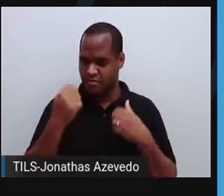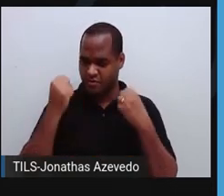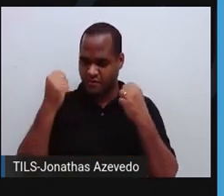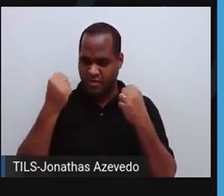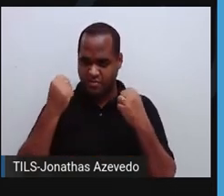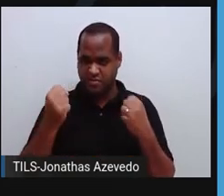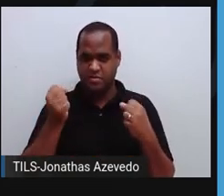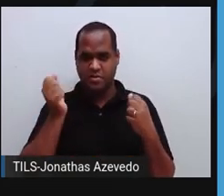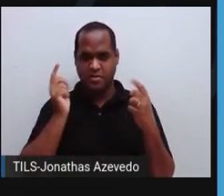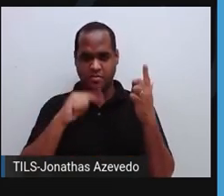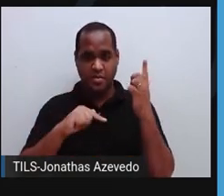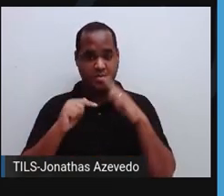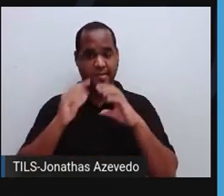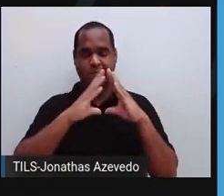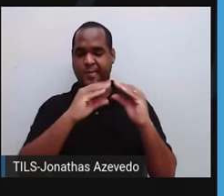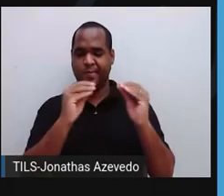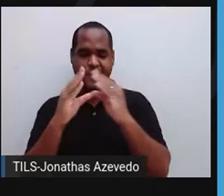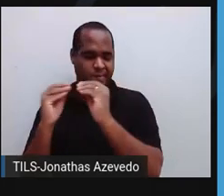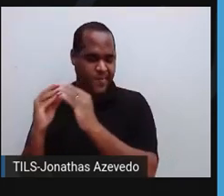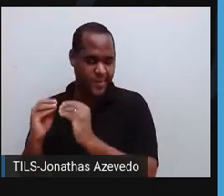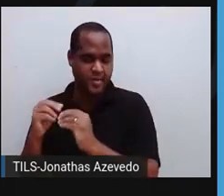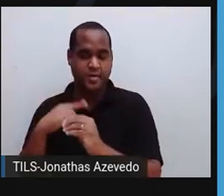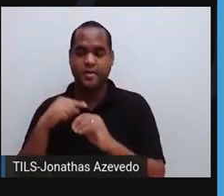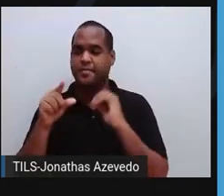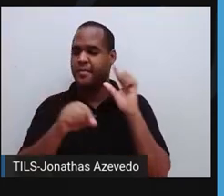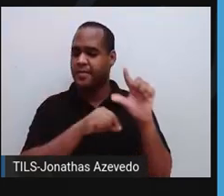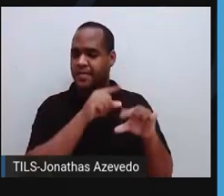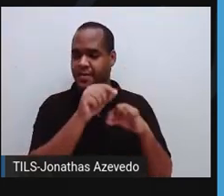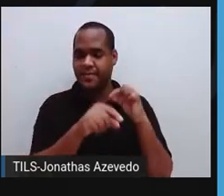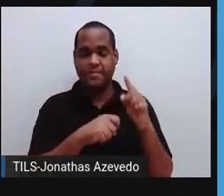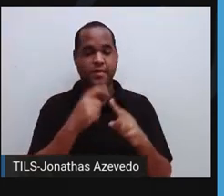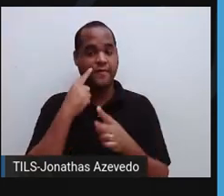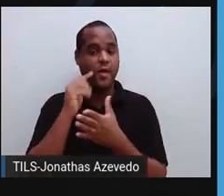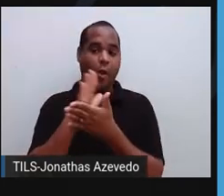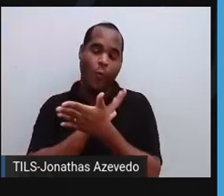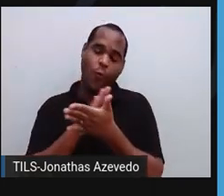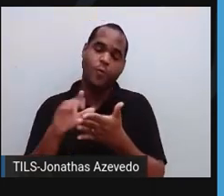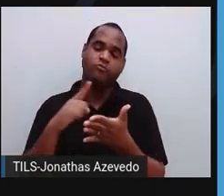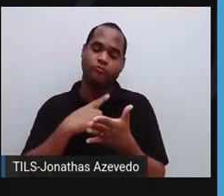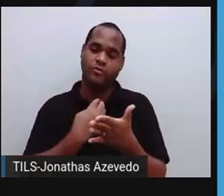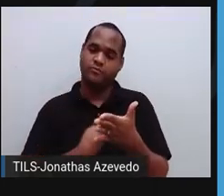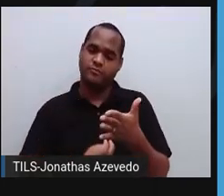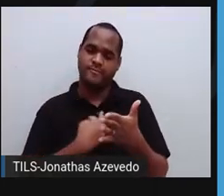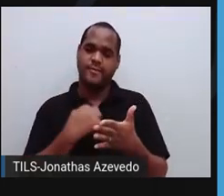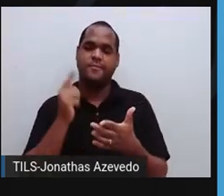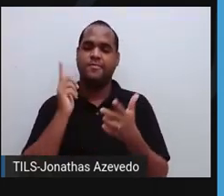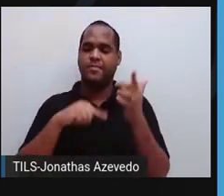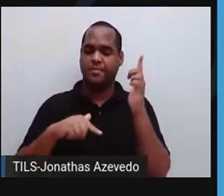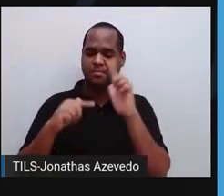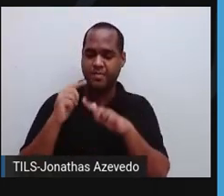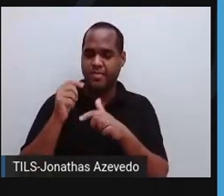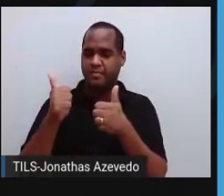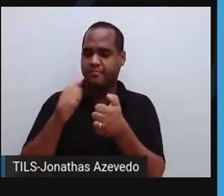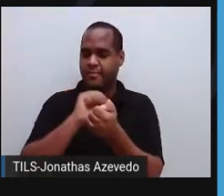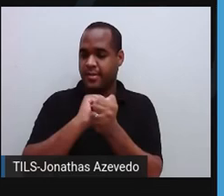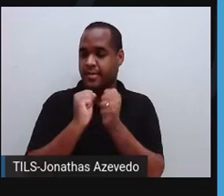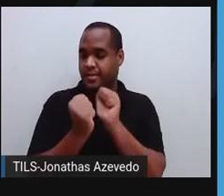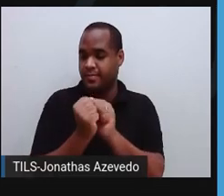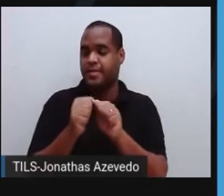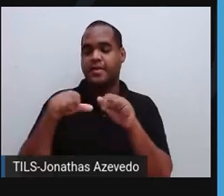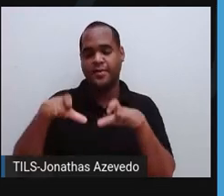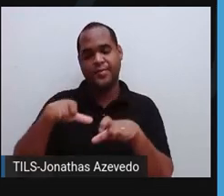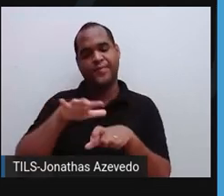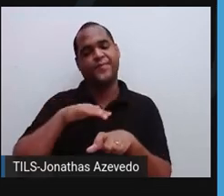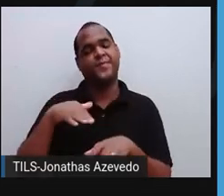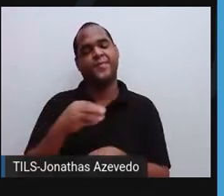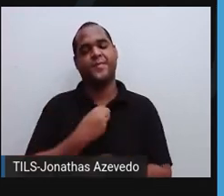foram eliminados, houve uma seleção e sobreviveu os que tinham condições a adaptações à nova